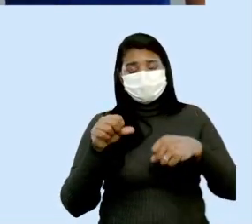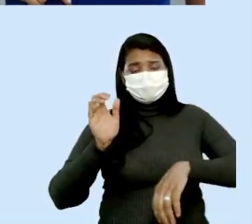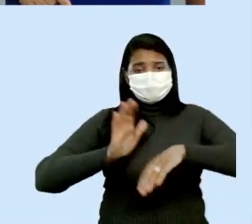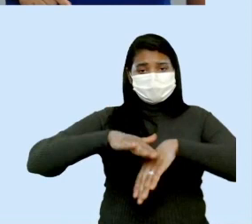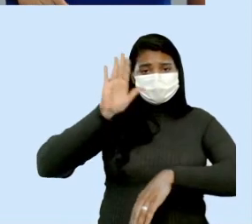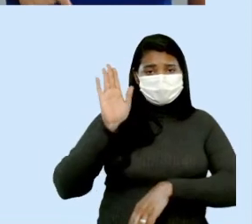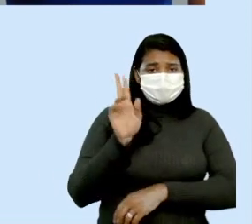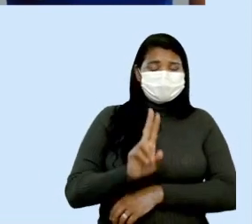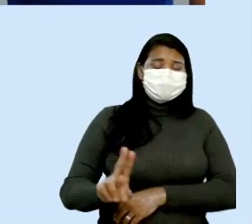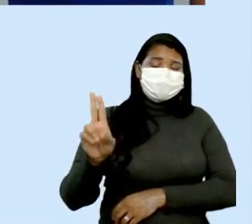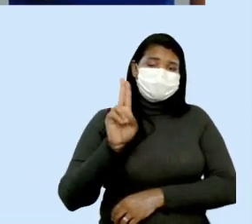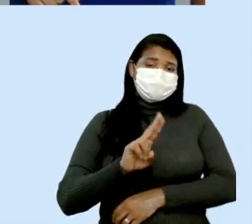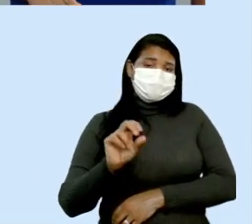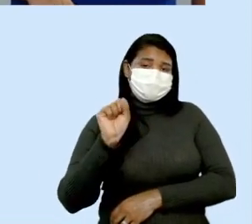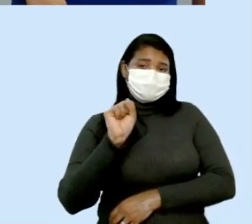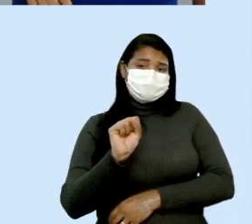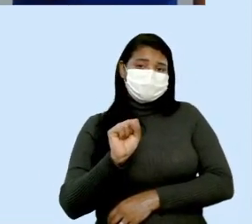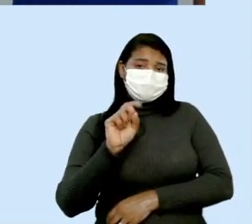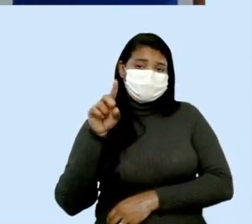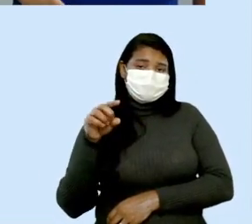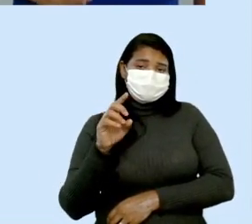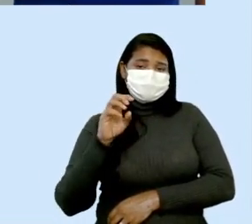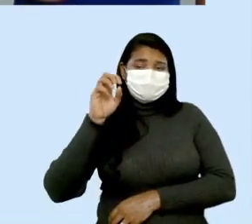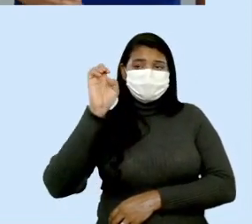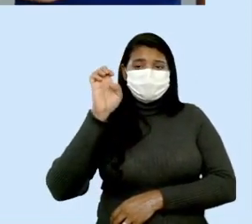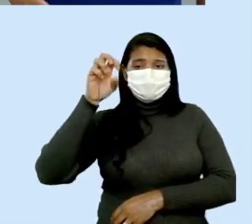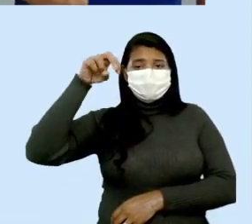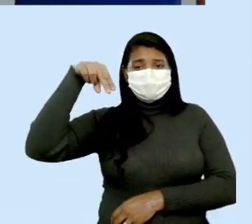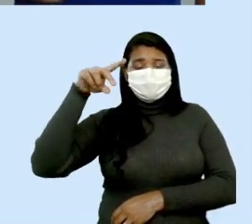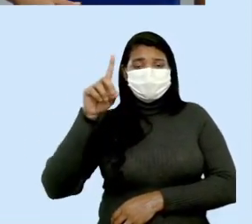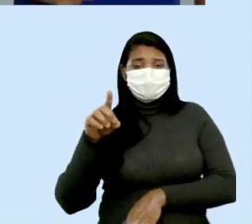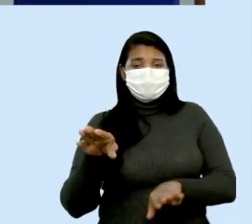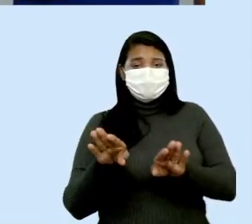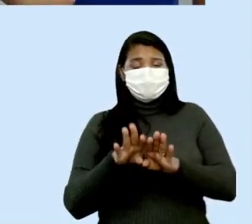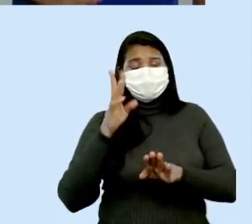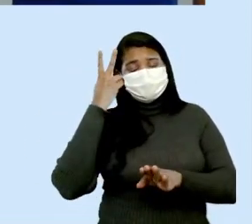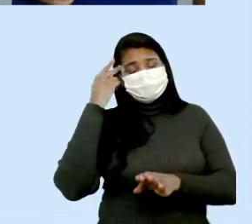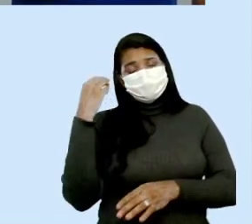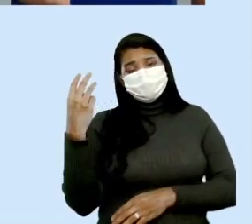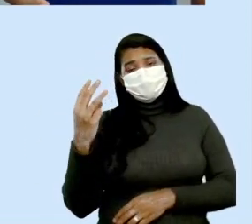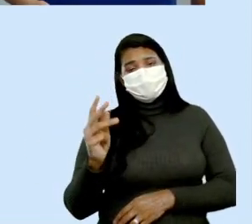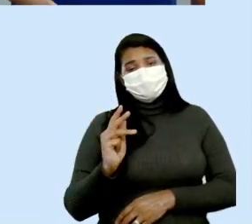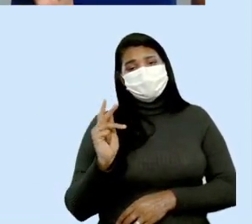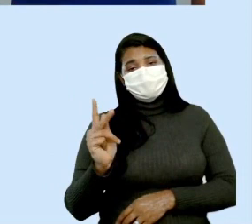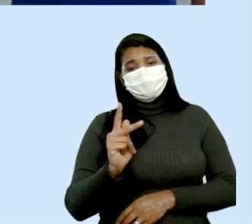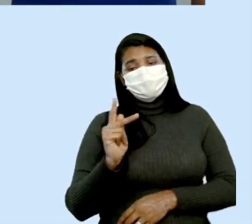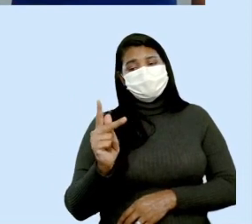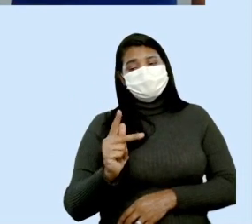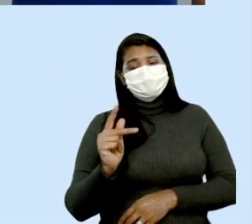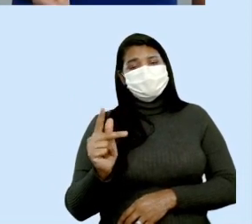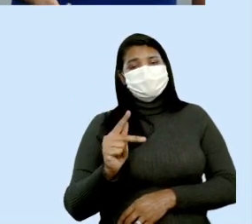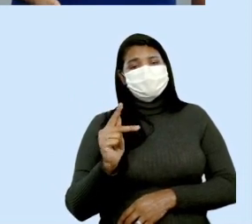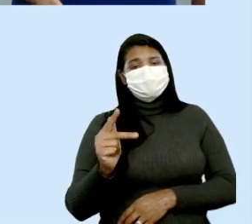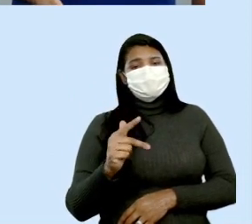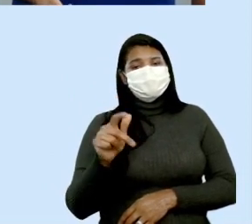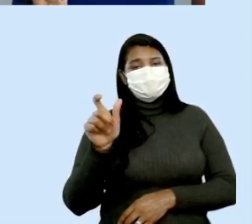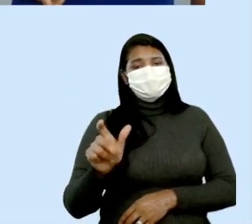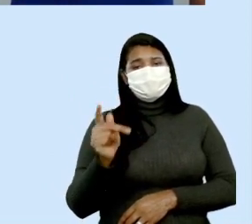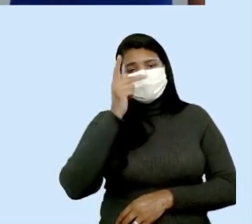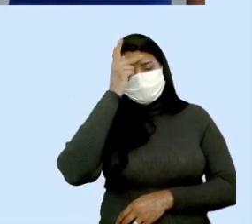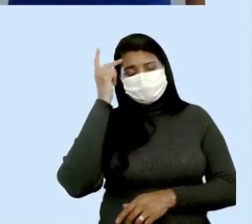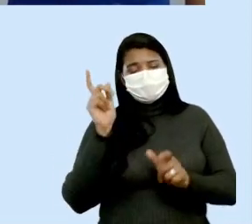precisar usar o S ending quando o mesmo estiver na terceira pessoa do singular. Percebam